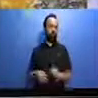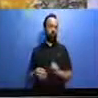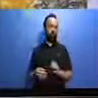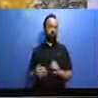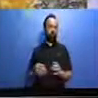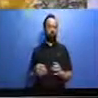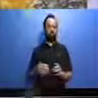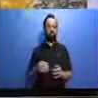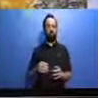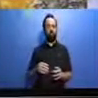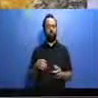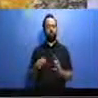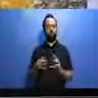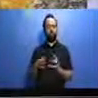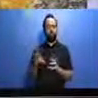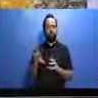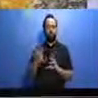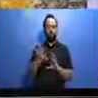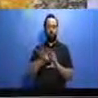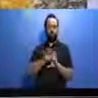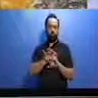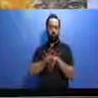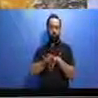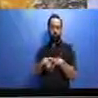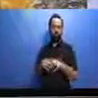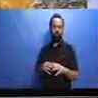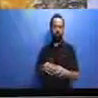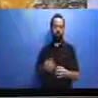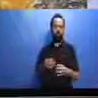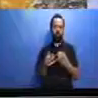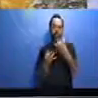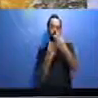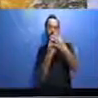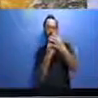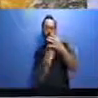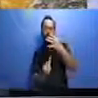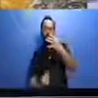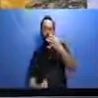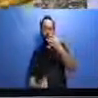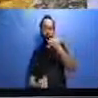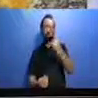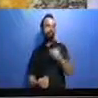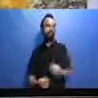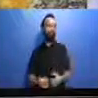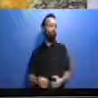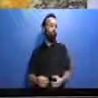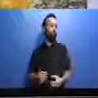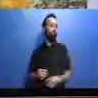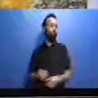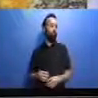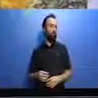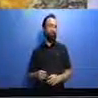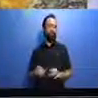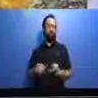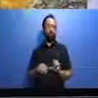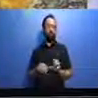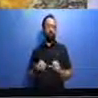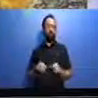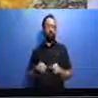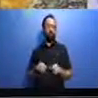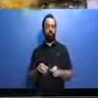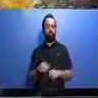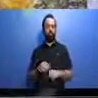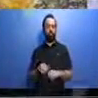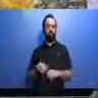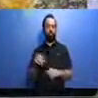filtradores que podem promover uma limpeza do ambiente onde eles estão, que é um ambiente aquático sempre, e tem grande capacidade de regeneração,